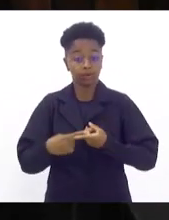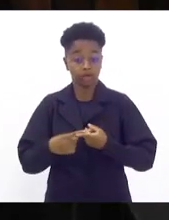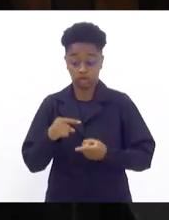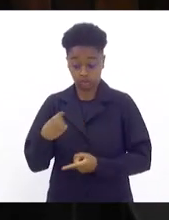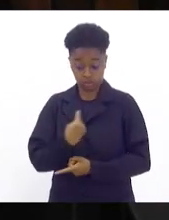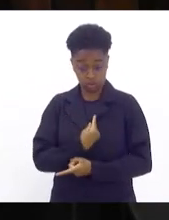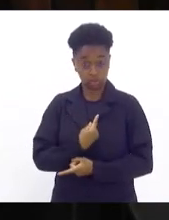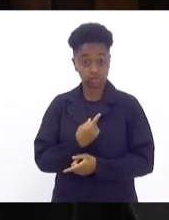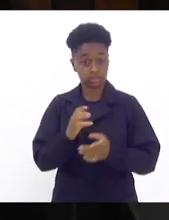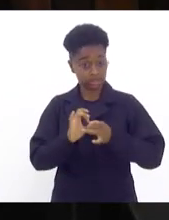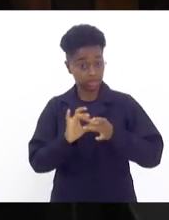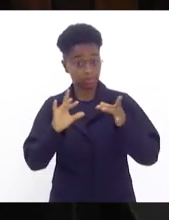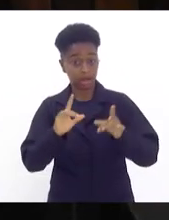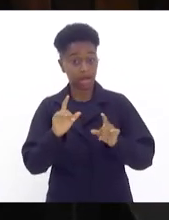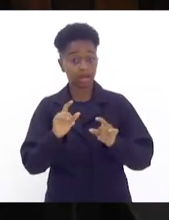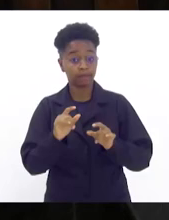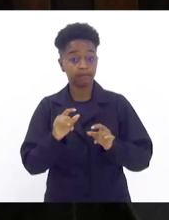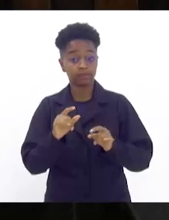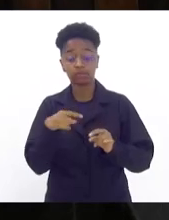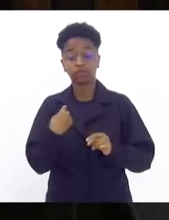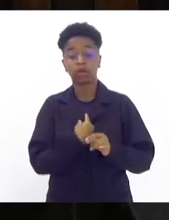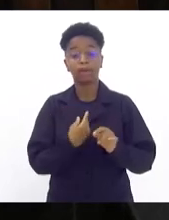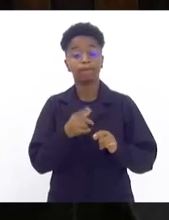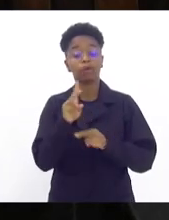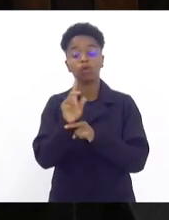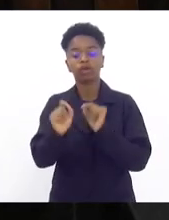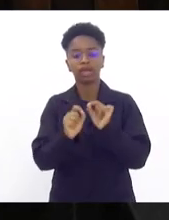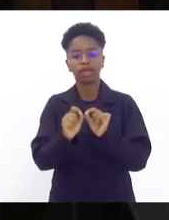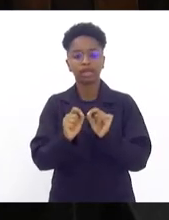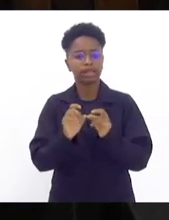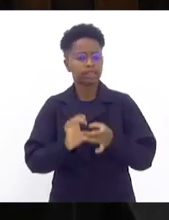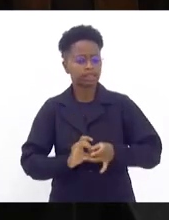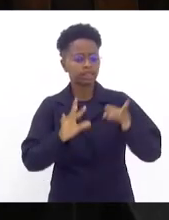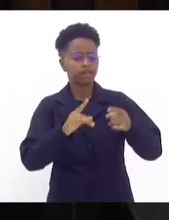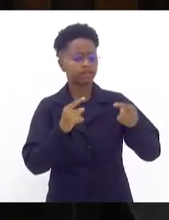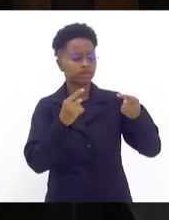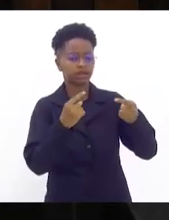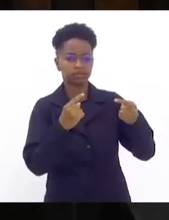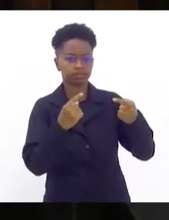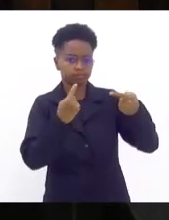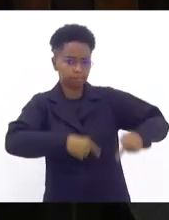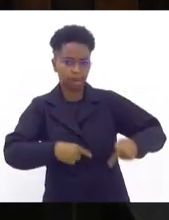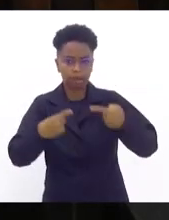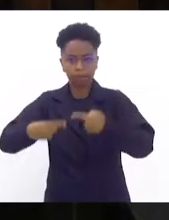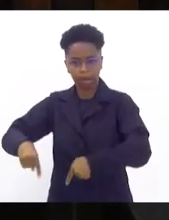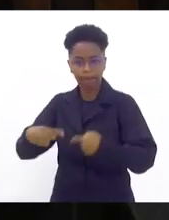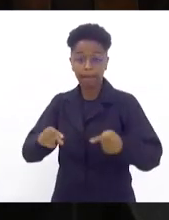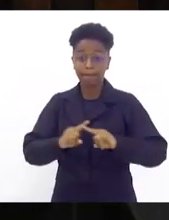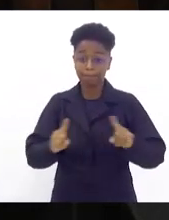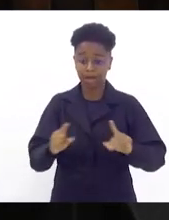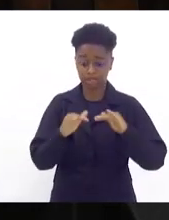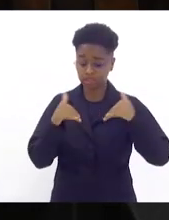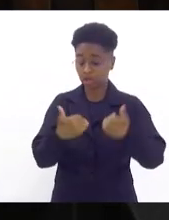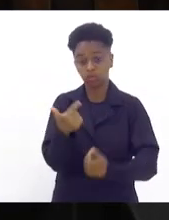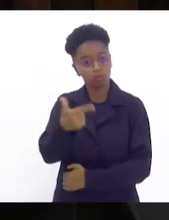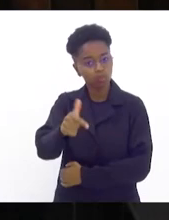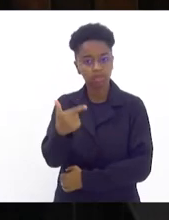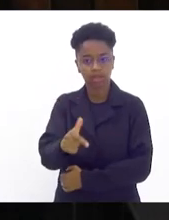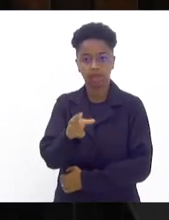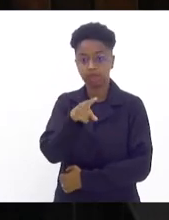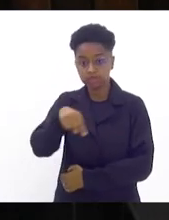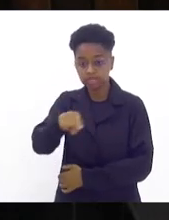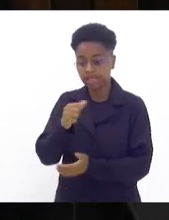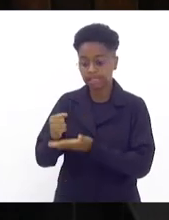campo econômico, nós defendemos a livre concorrência. Mas não há livre concorrência no Maracanã. Você vai ao estádio com a sua família, com